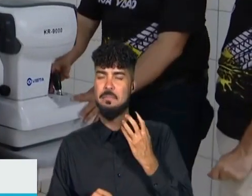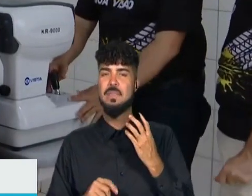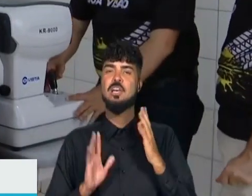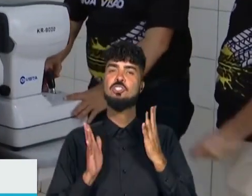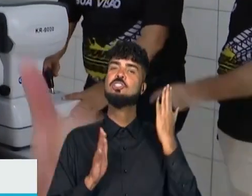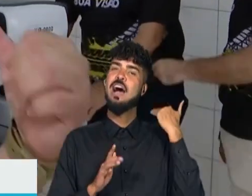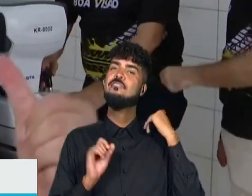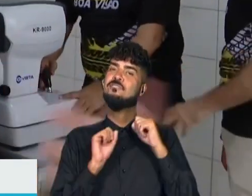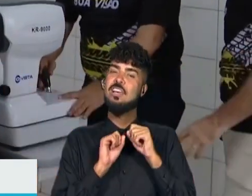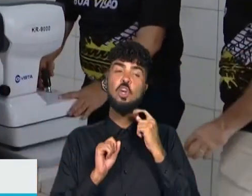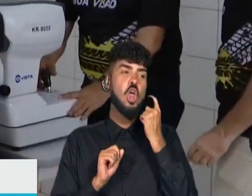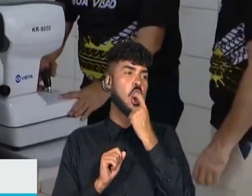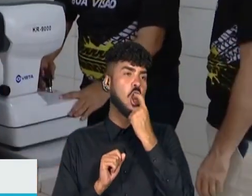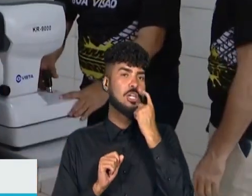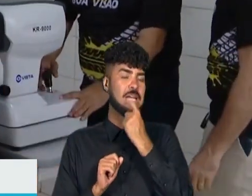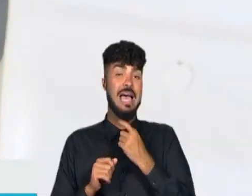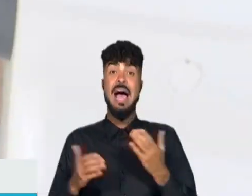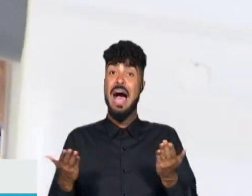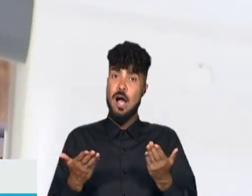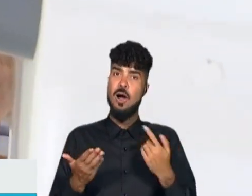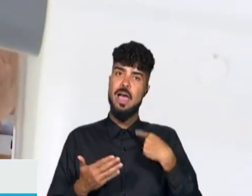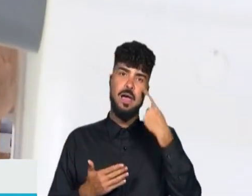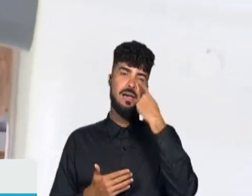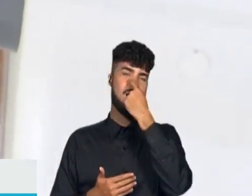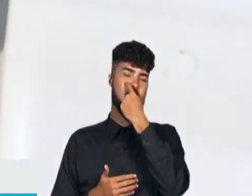odontologia também, e agora o de olho na trilha.